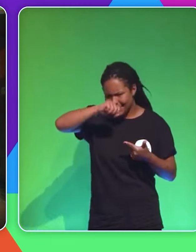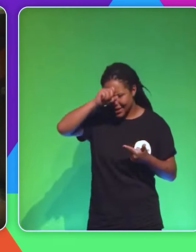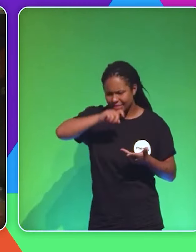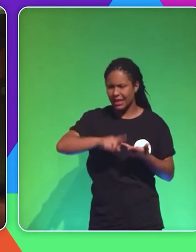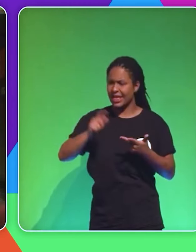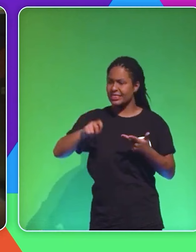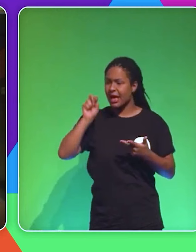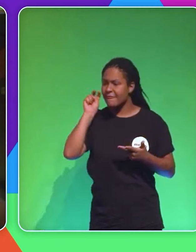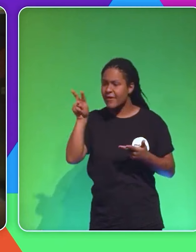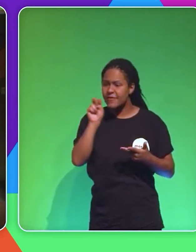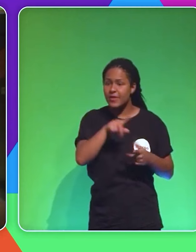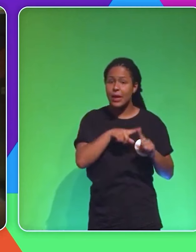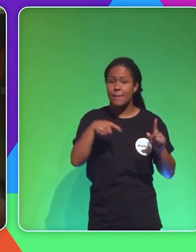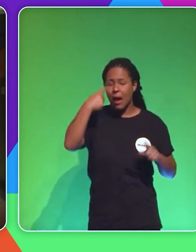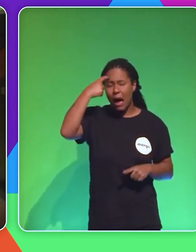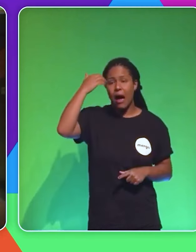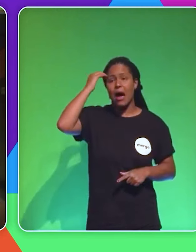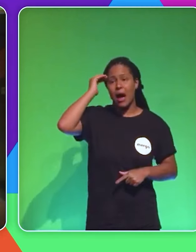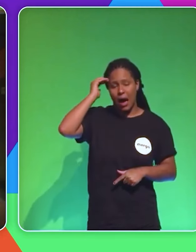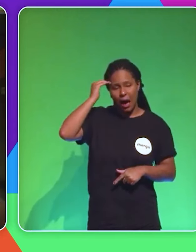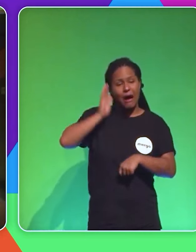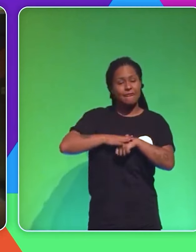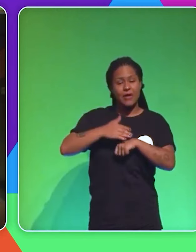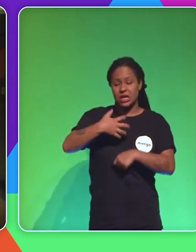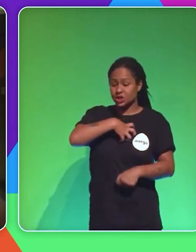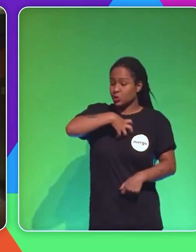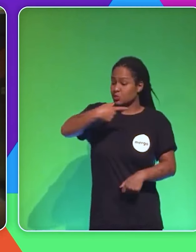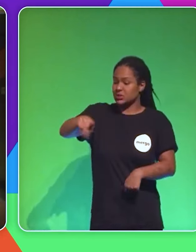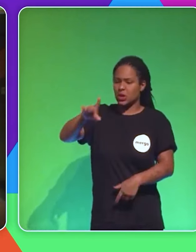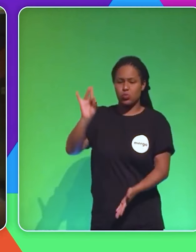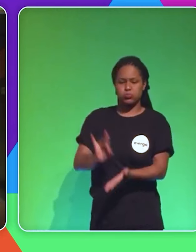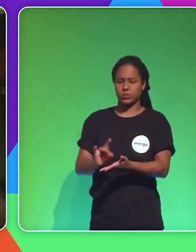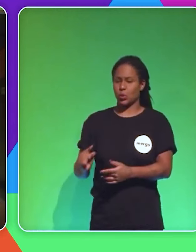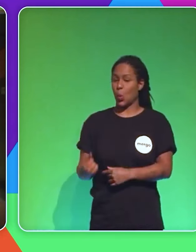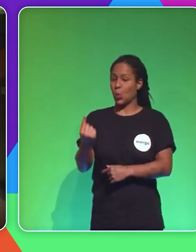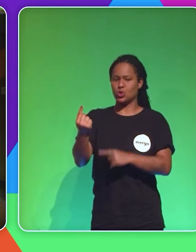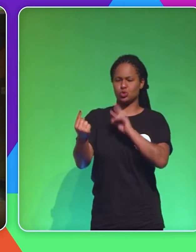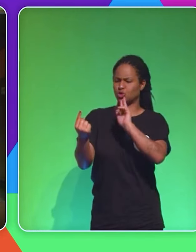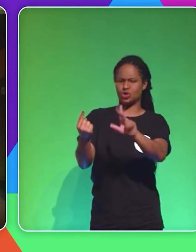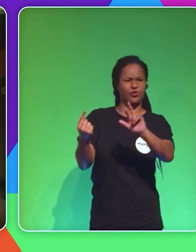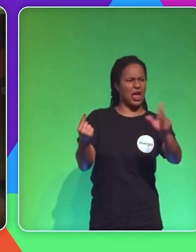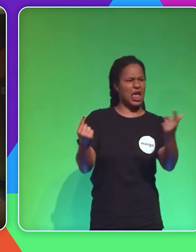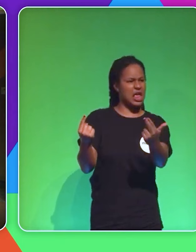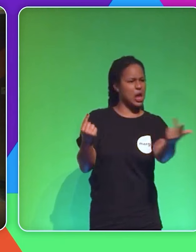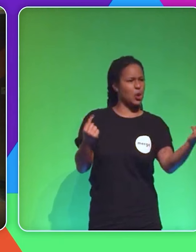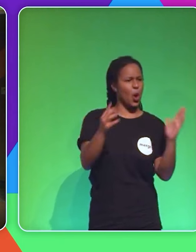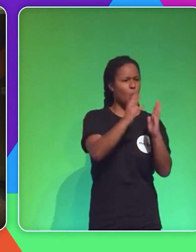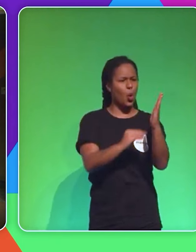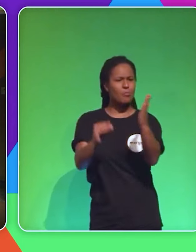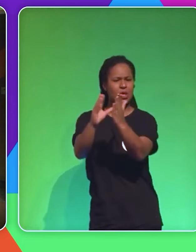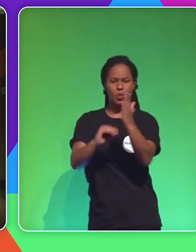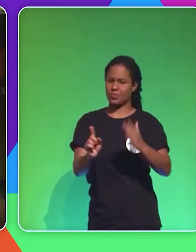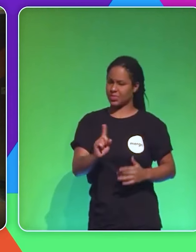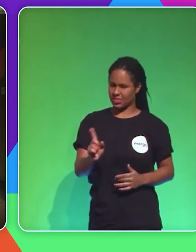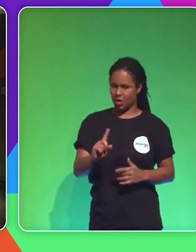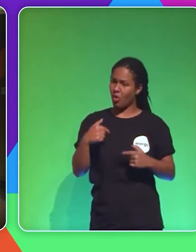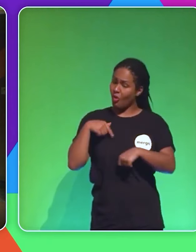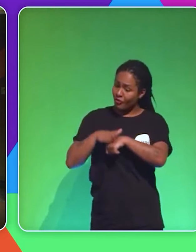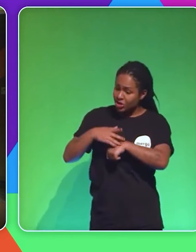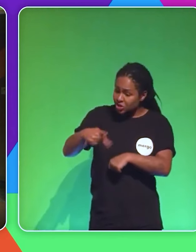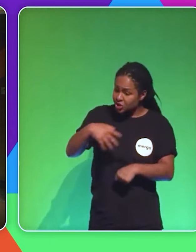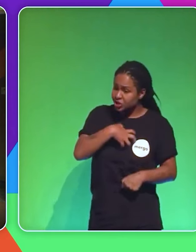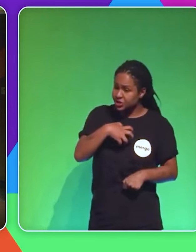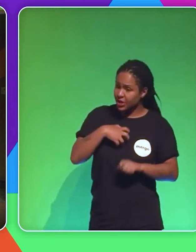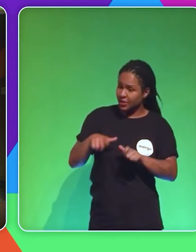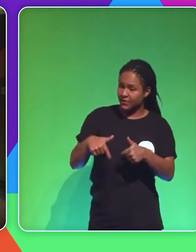outras coisas mas tenha o seu discernimento faça do seu jeito sabe seja autêntico eu acho que é isso pensa pensa em fazer do seu